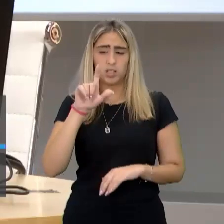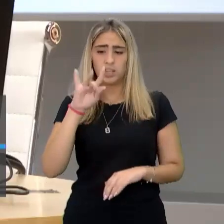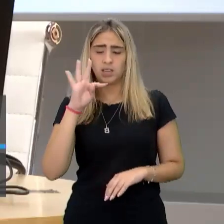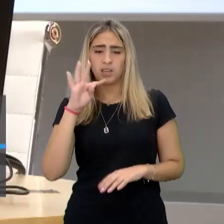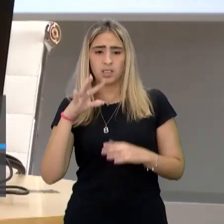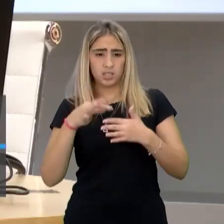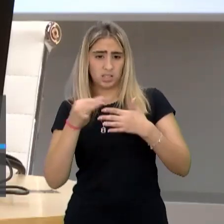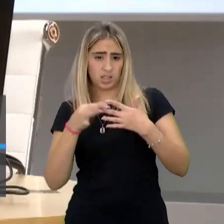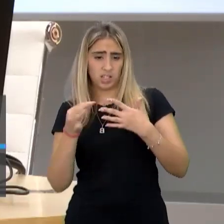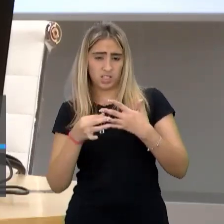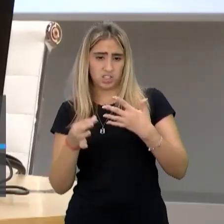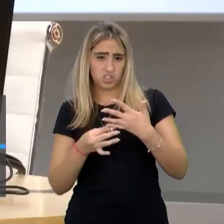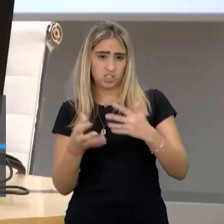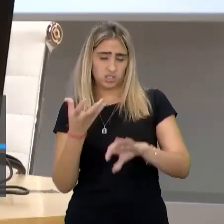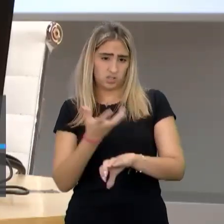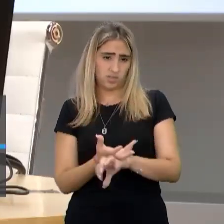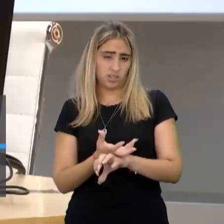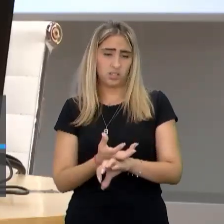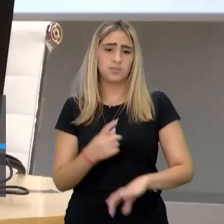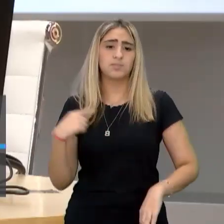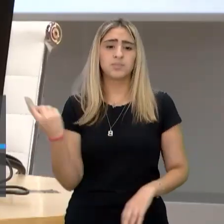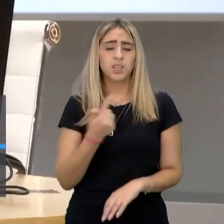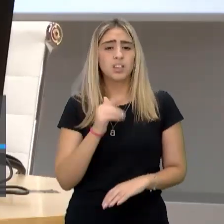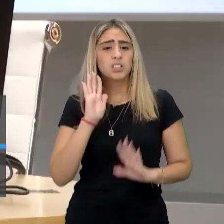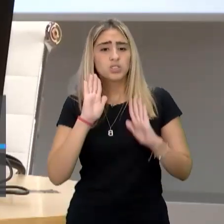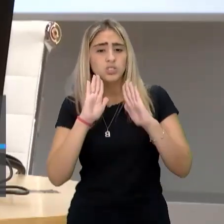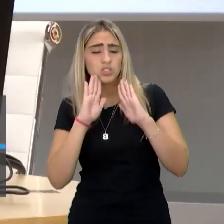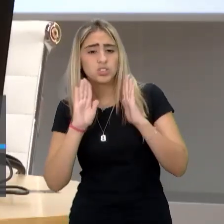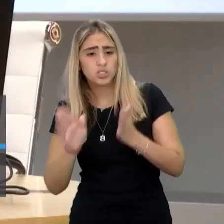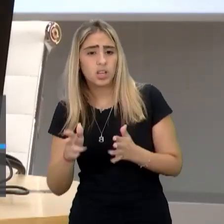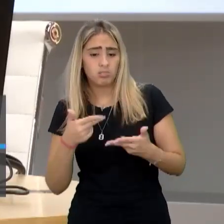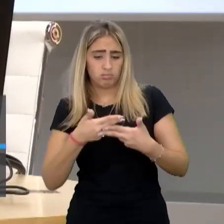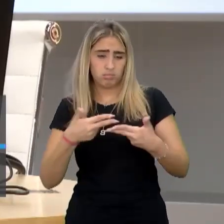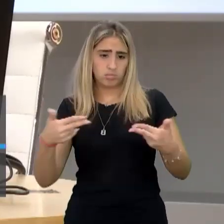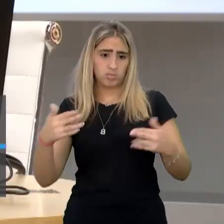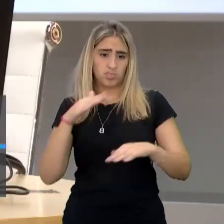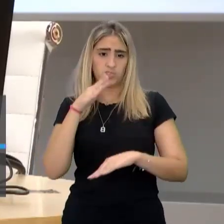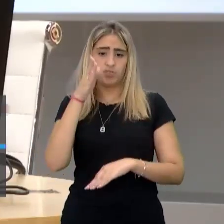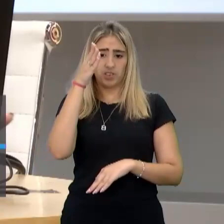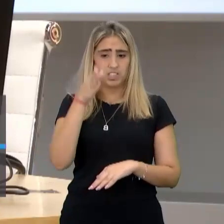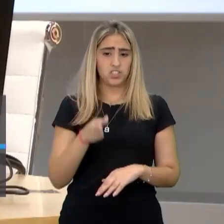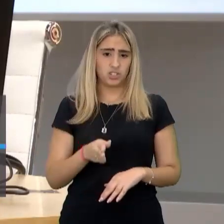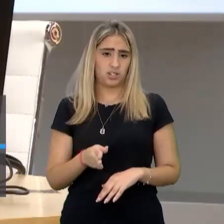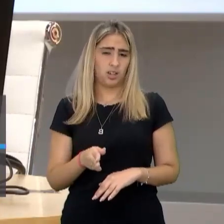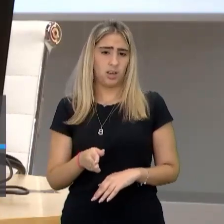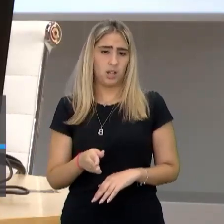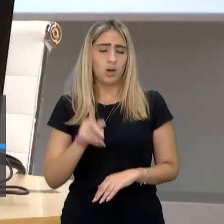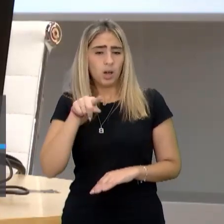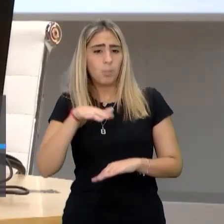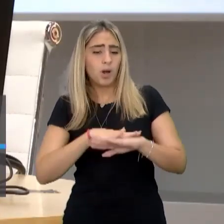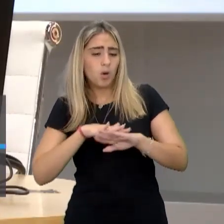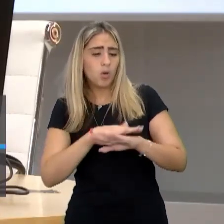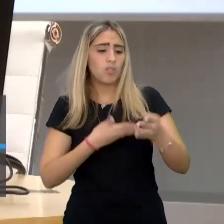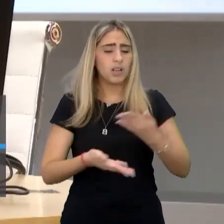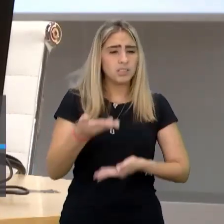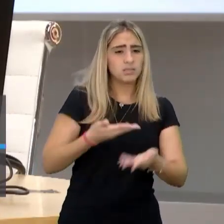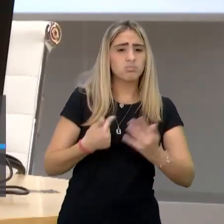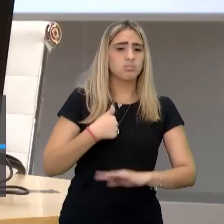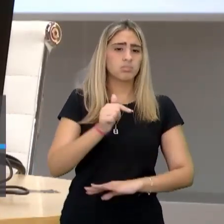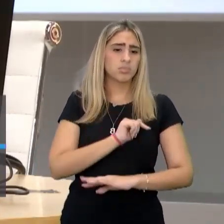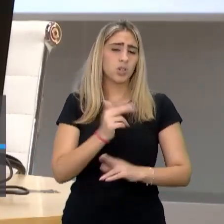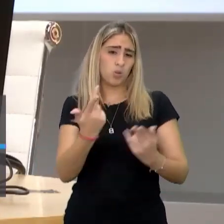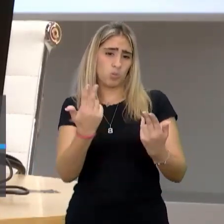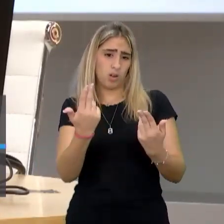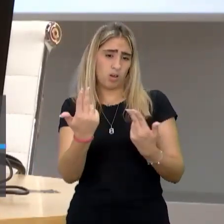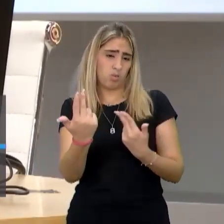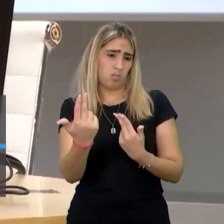as habilidades do currículo. Então, isso já é uma demanda. Então, isso já é um alinhamento vertical. No caso aqui, é uma conversa que a gente está tendo, né, de igual